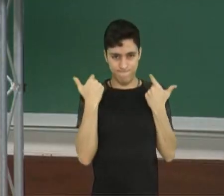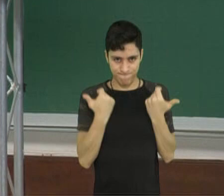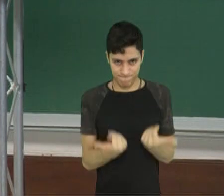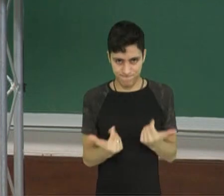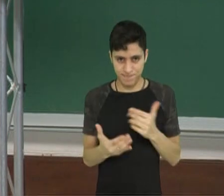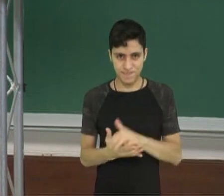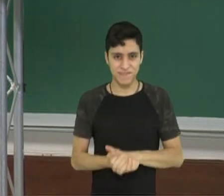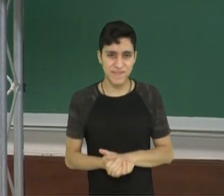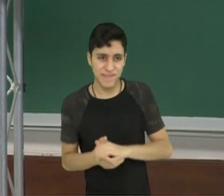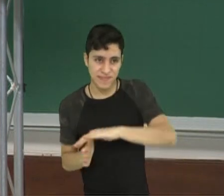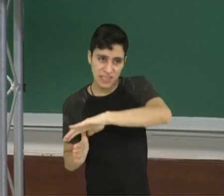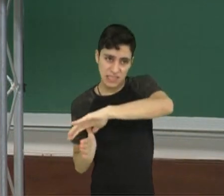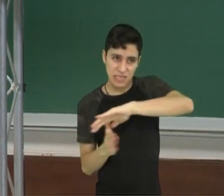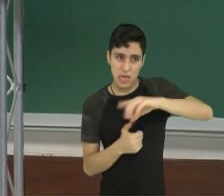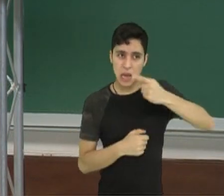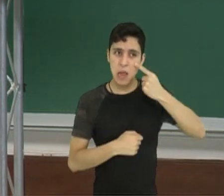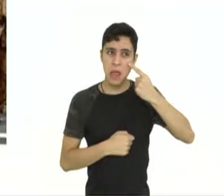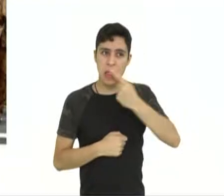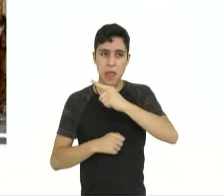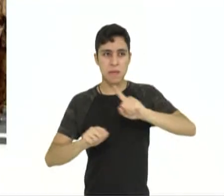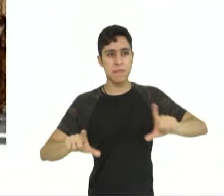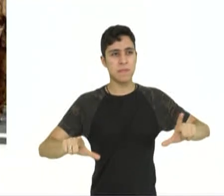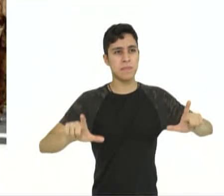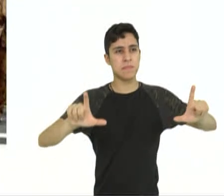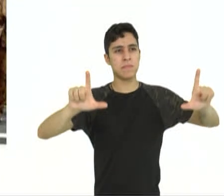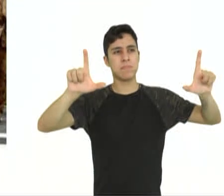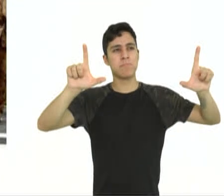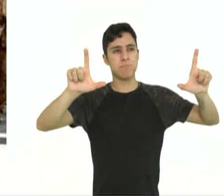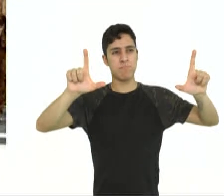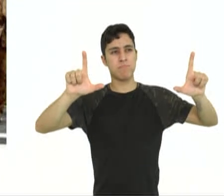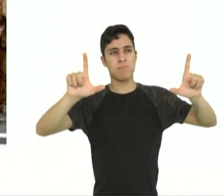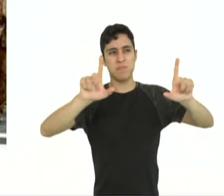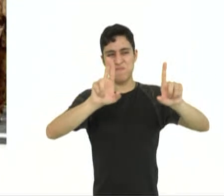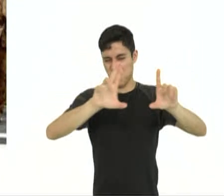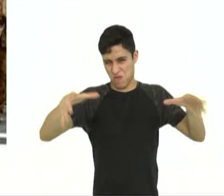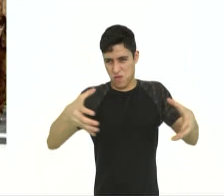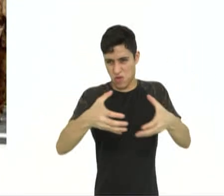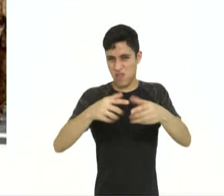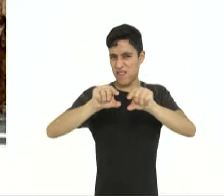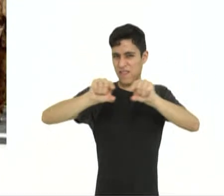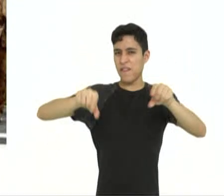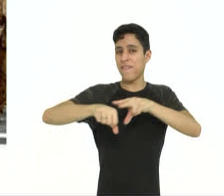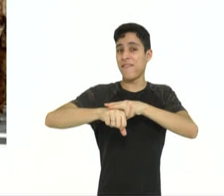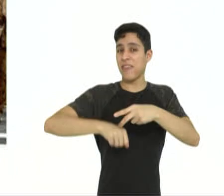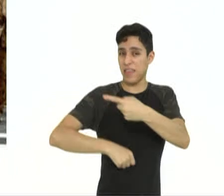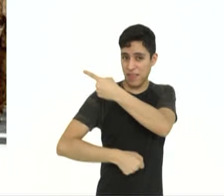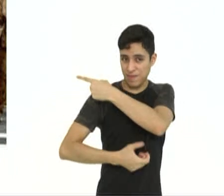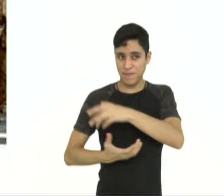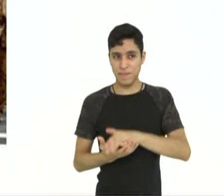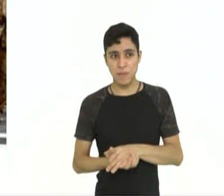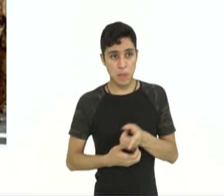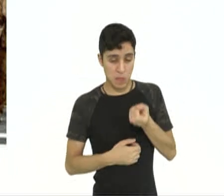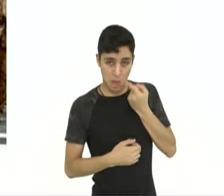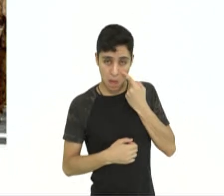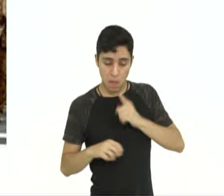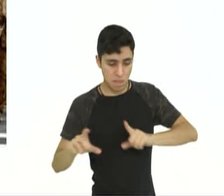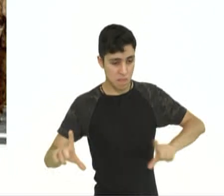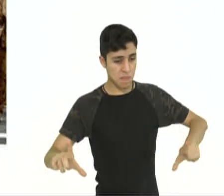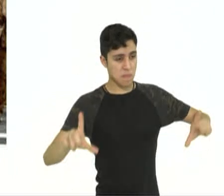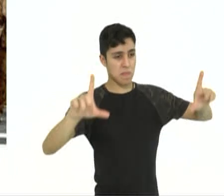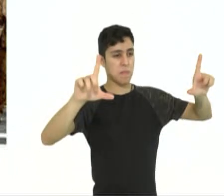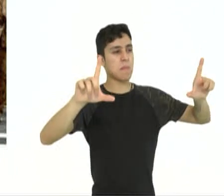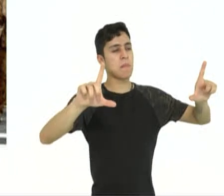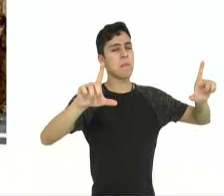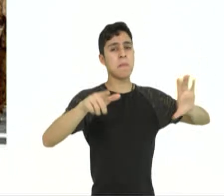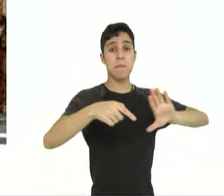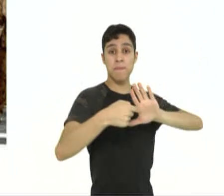uma delas aqui, ó, performance cegos, desvio coletivo, o nome do grupo. Então, agora retome, né, a performance cegos do grupo Desvio